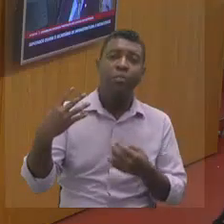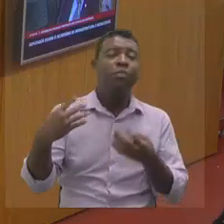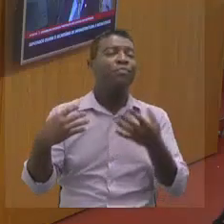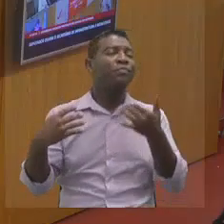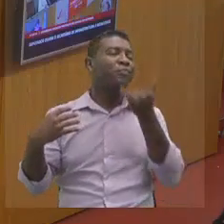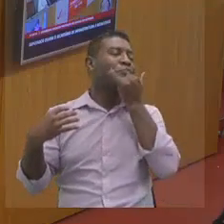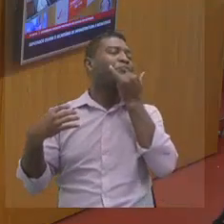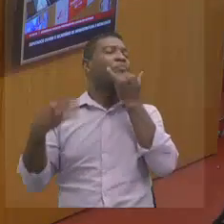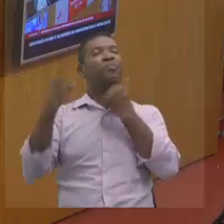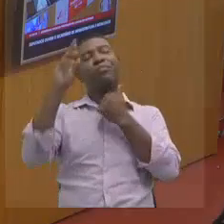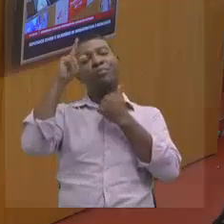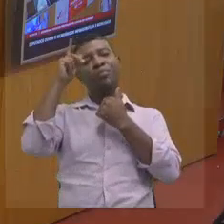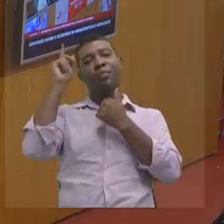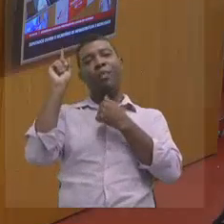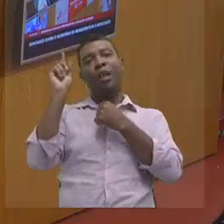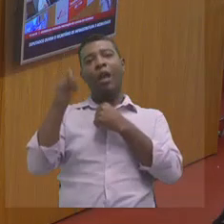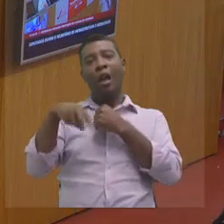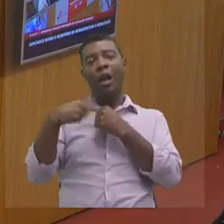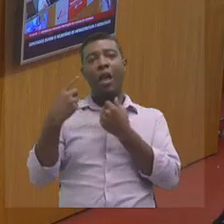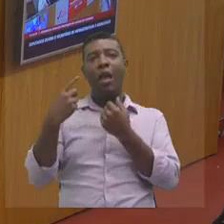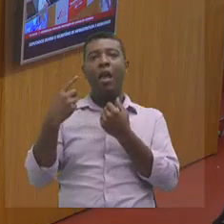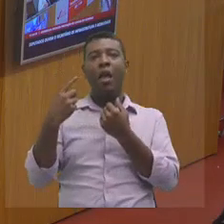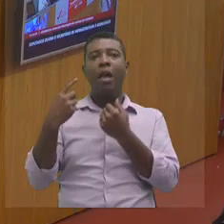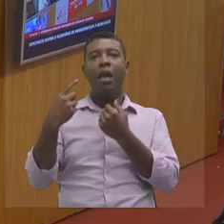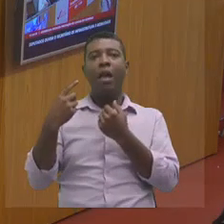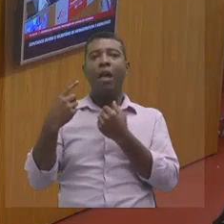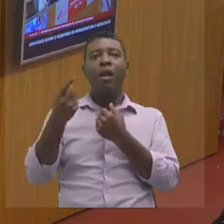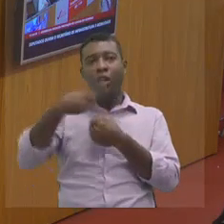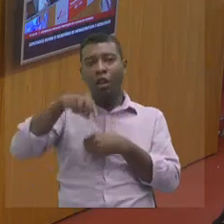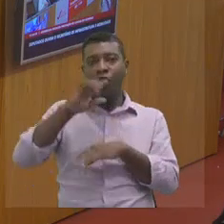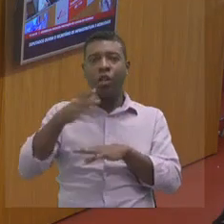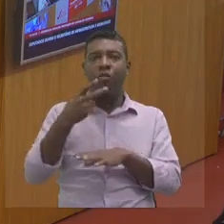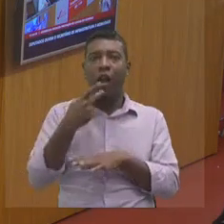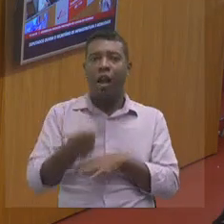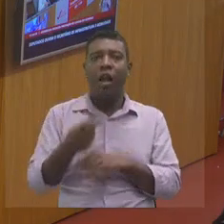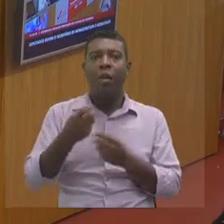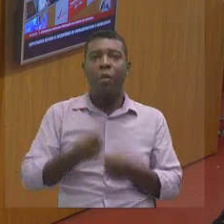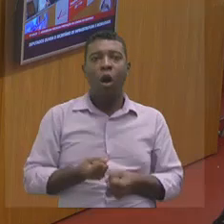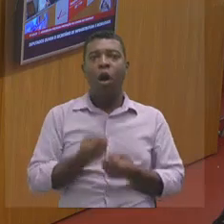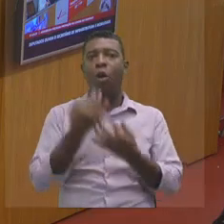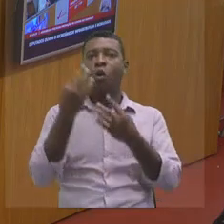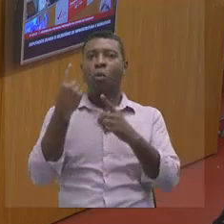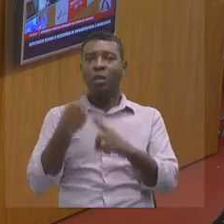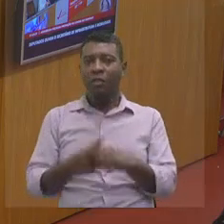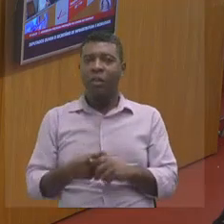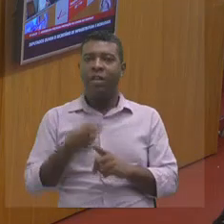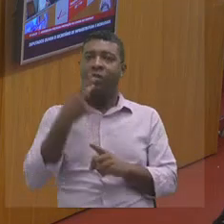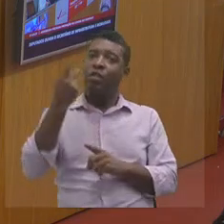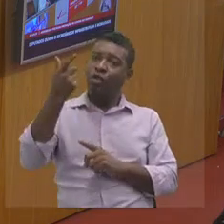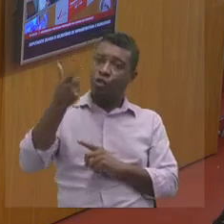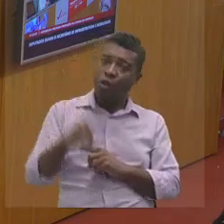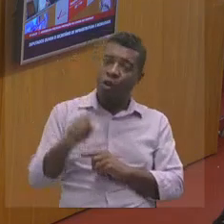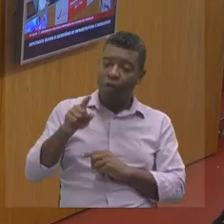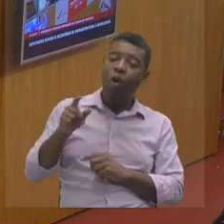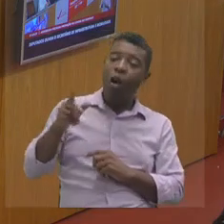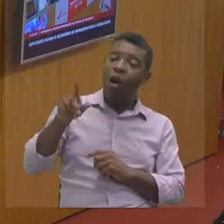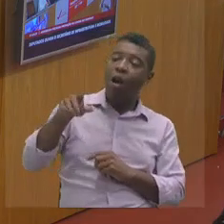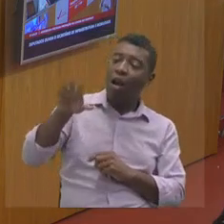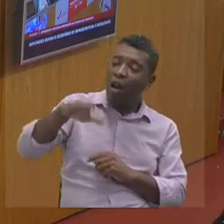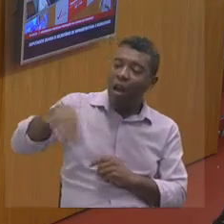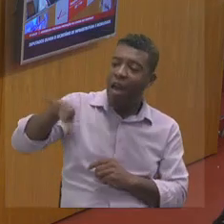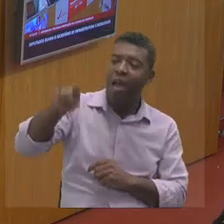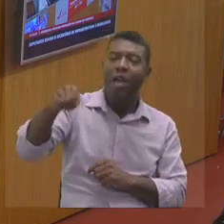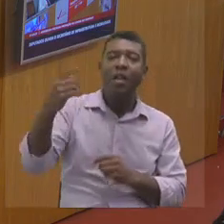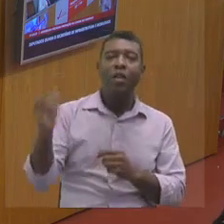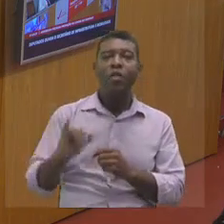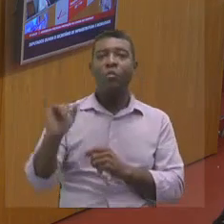de desagravo mesmo então aqui a gente já pode falar que algumas vezes repetir né é o quão relevante é o trecho mas acho que o depoimento do senhor ele